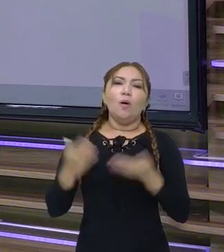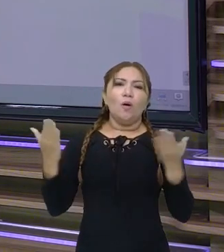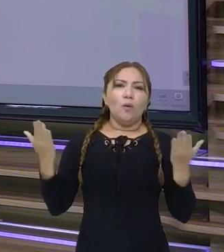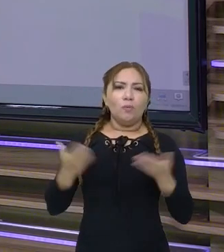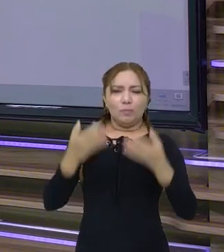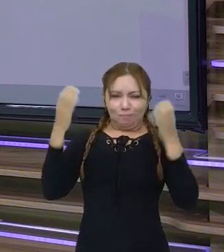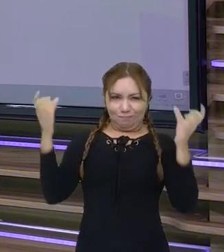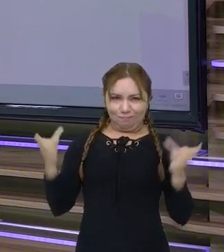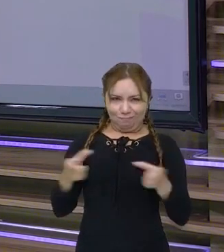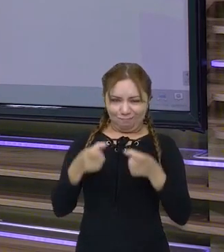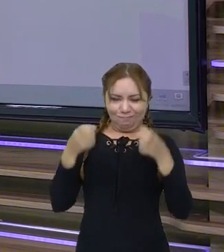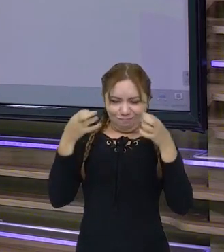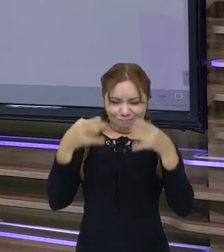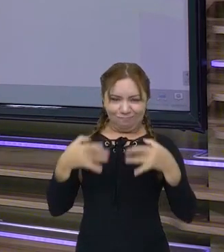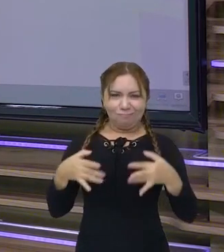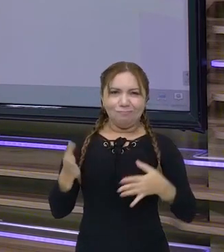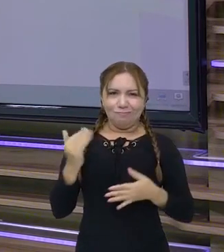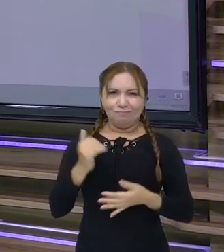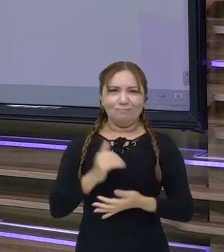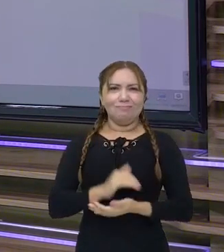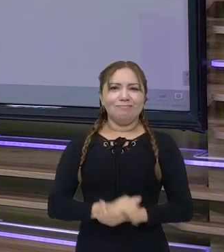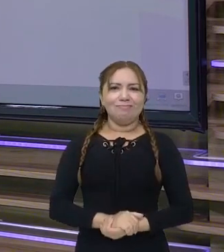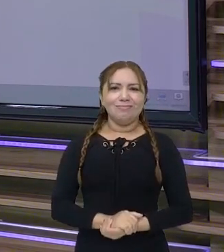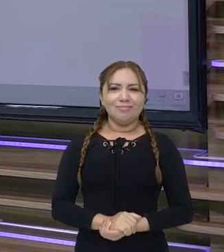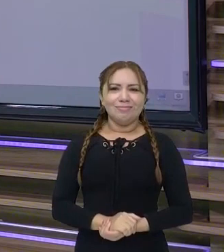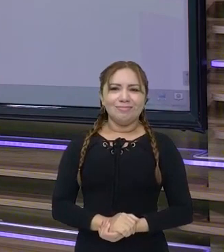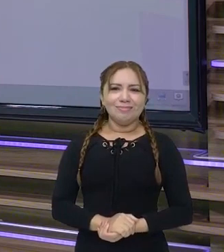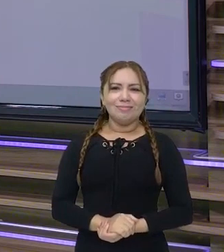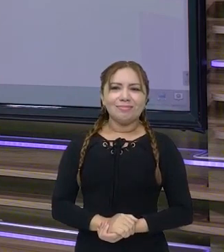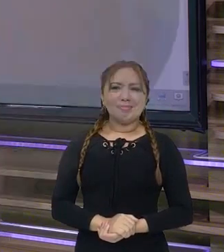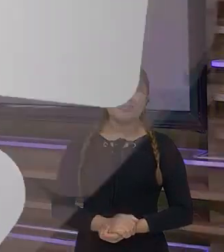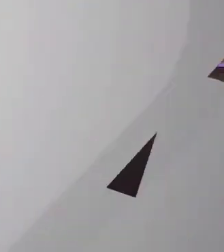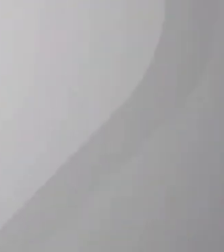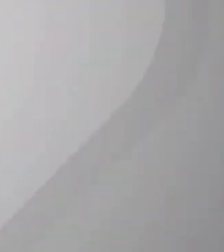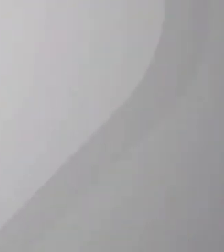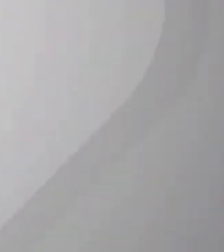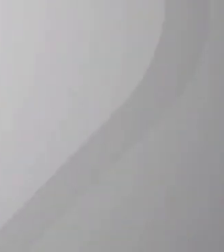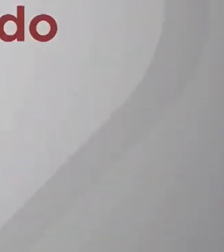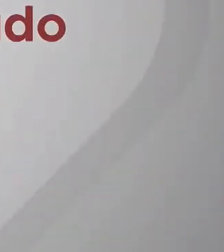nosso resumo do conteúdo. Então, vamos lá?